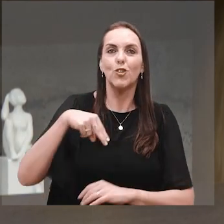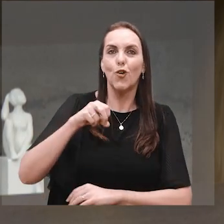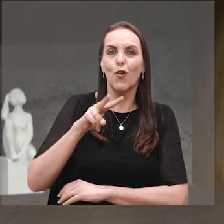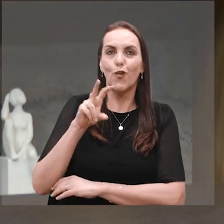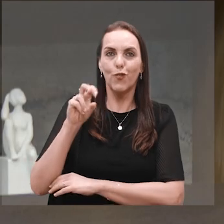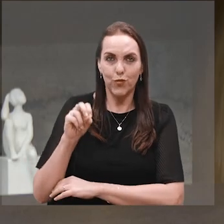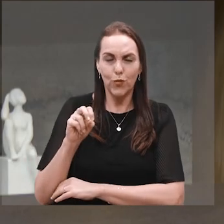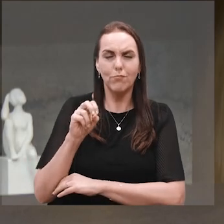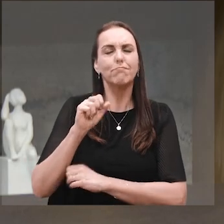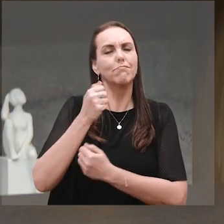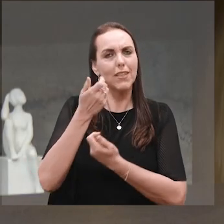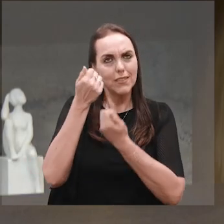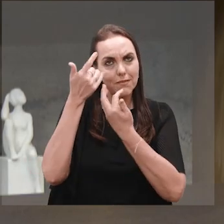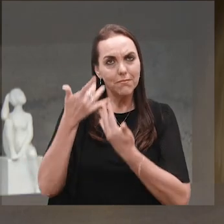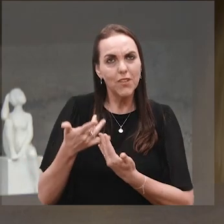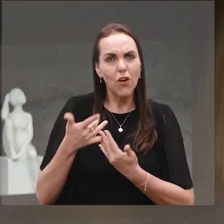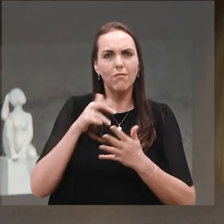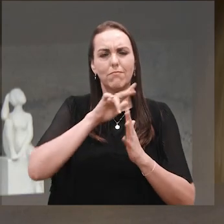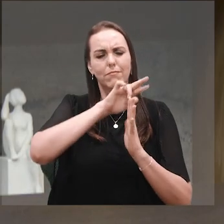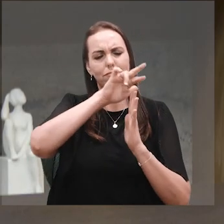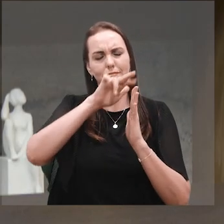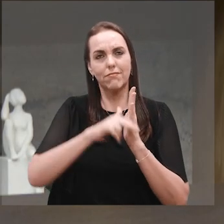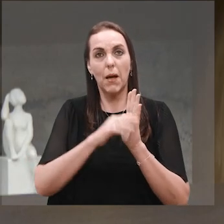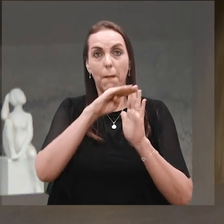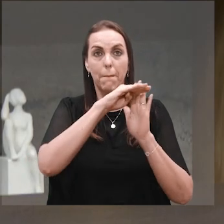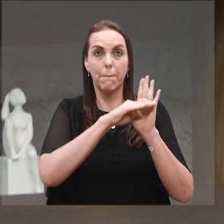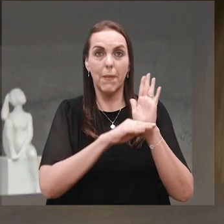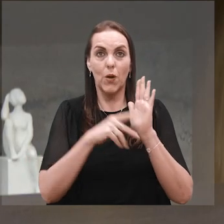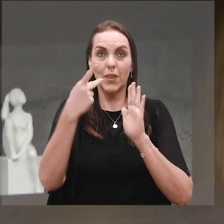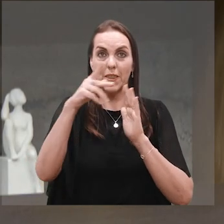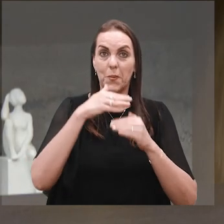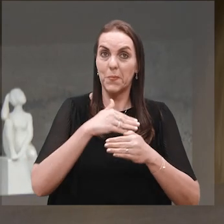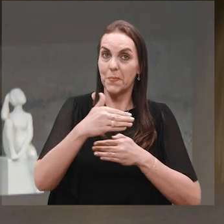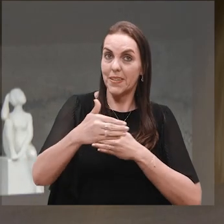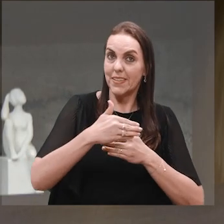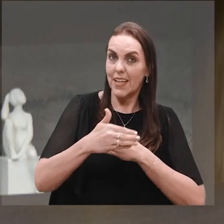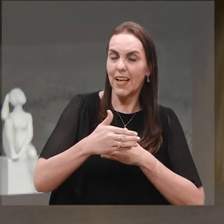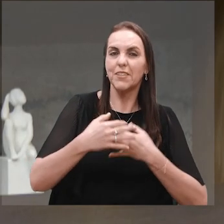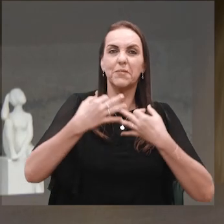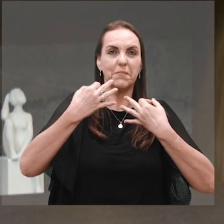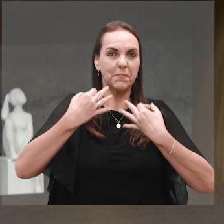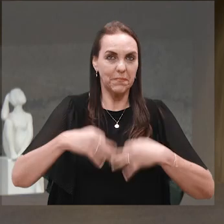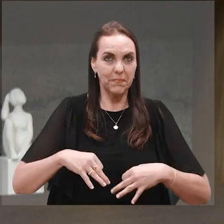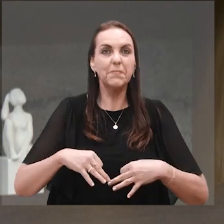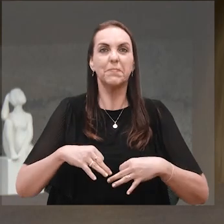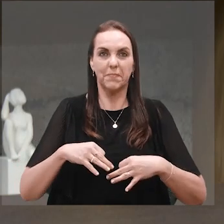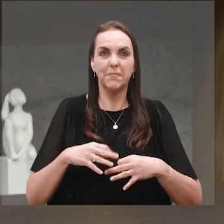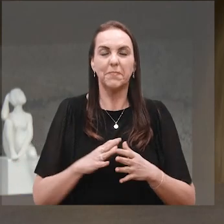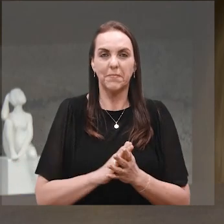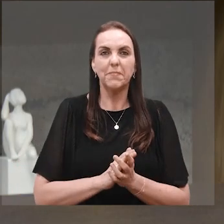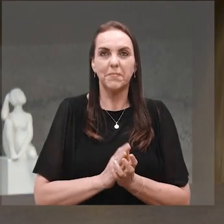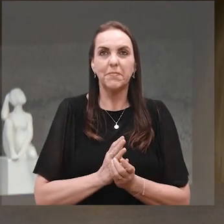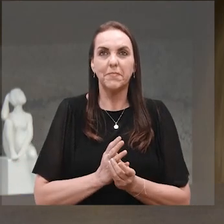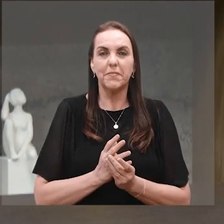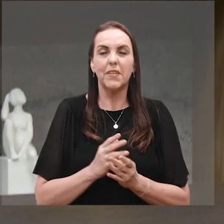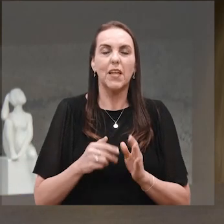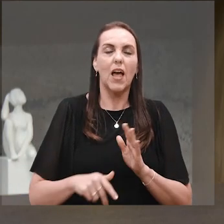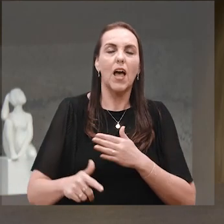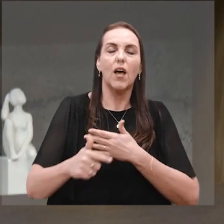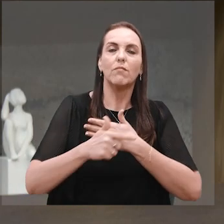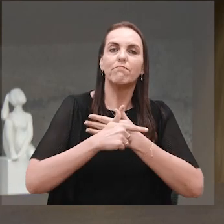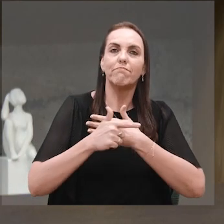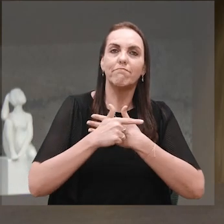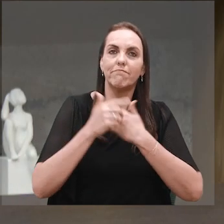ela que nos atualizou e nos trouxe aqui várias pautas do seu mandato, cumprindo então com esse